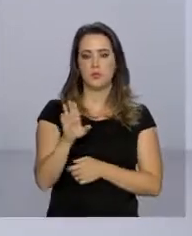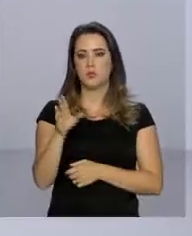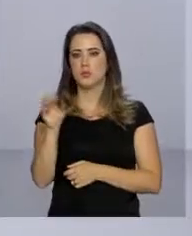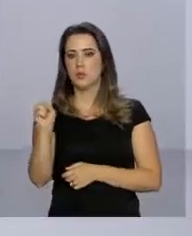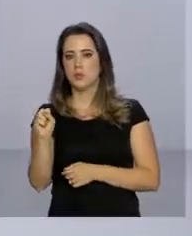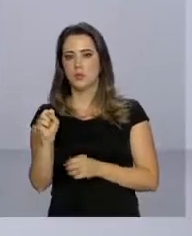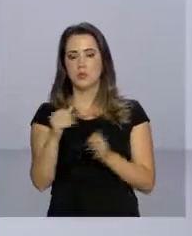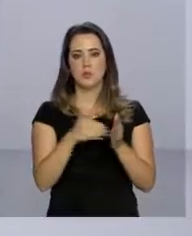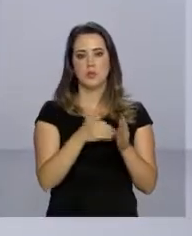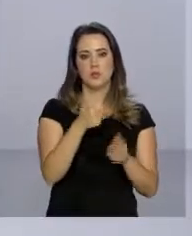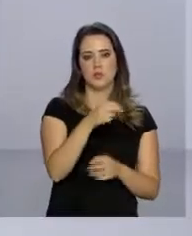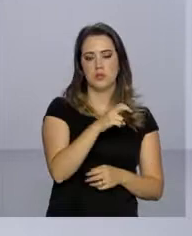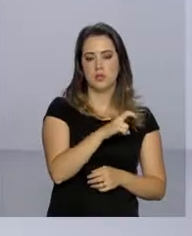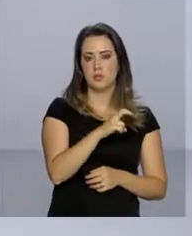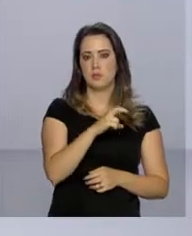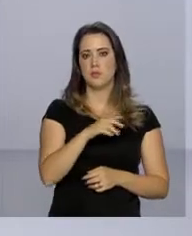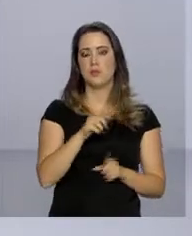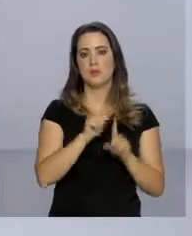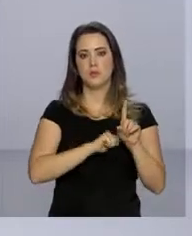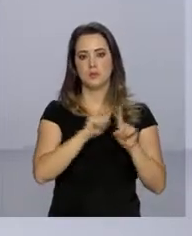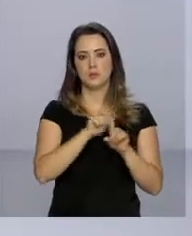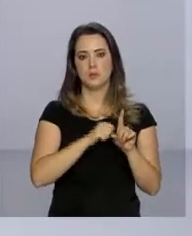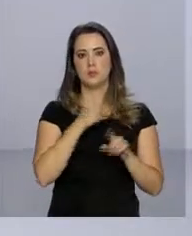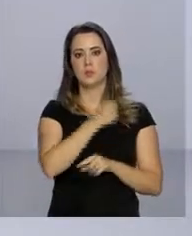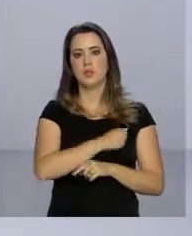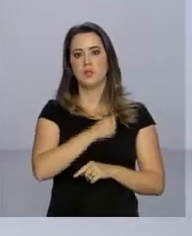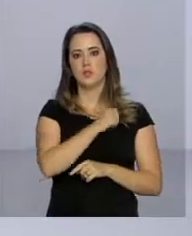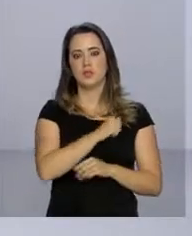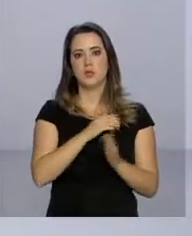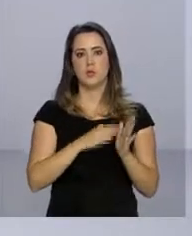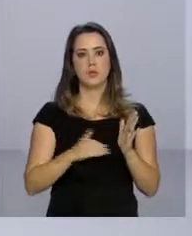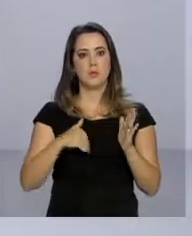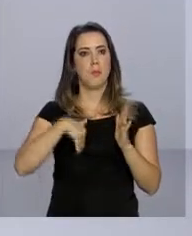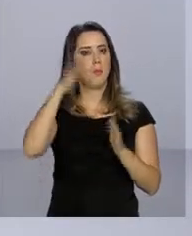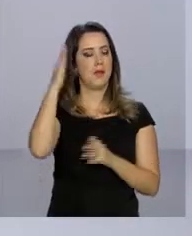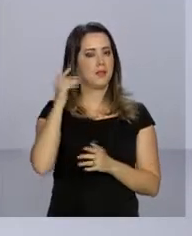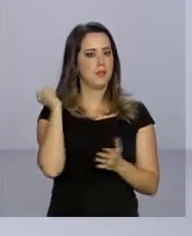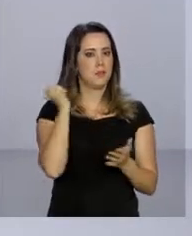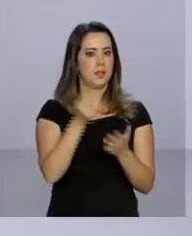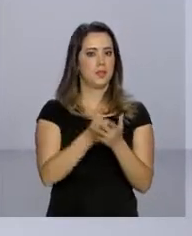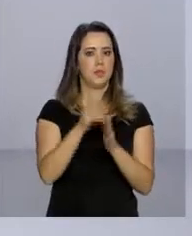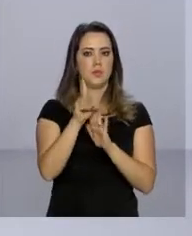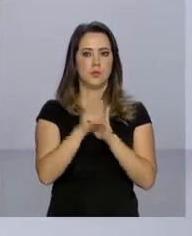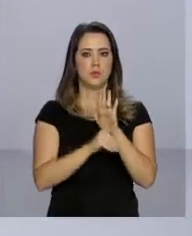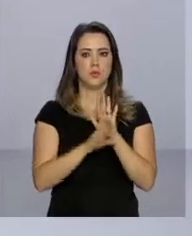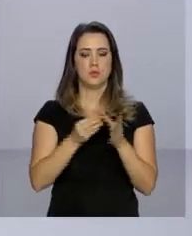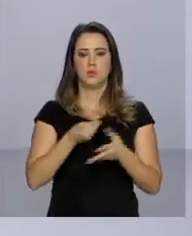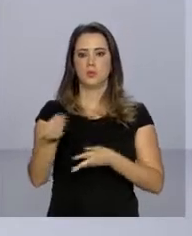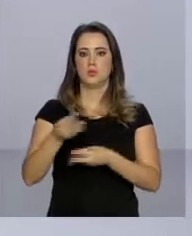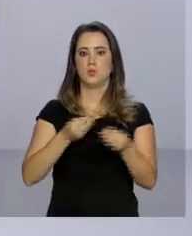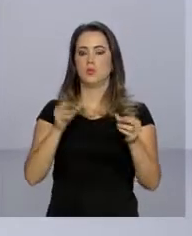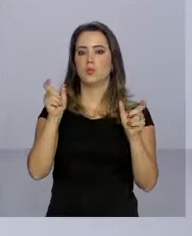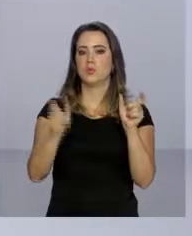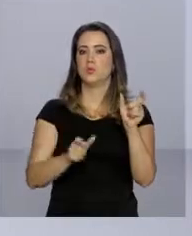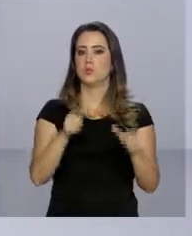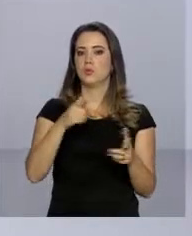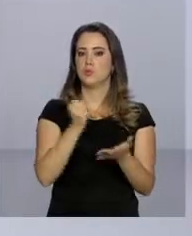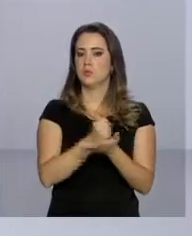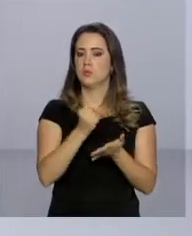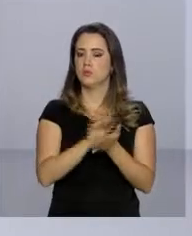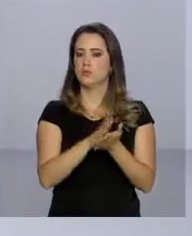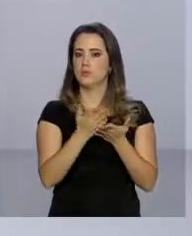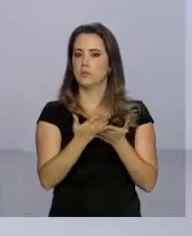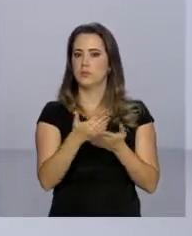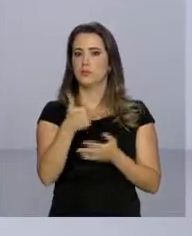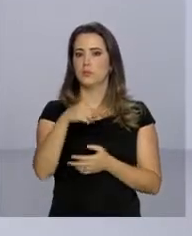dias 8 e 15 deste mês agosto foi o pico de pagamentos o direito é garantido a todos os trabalhadores que tinham carteira assinada